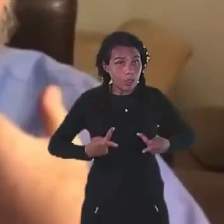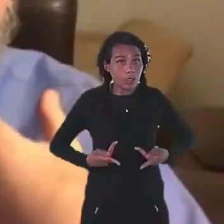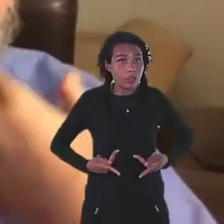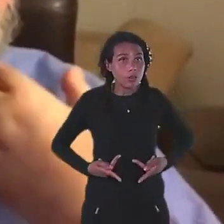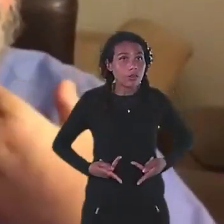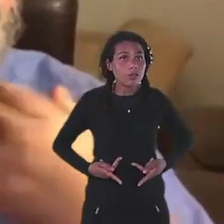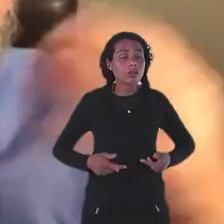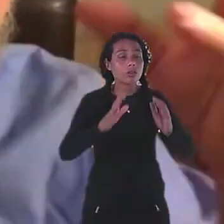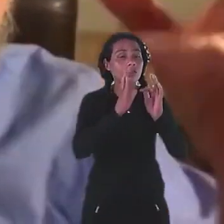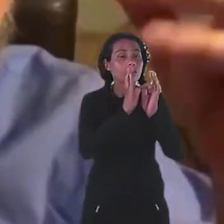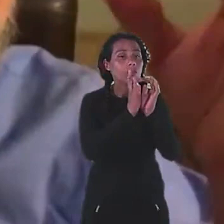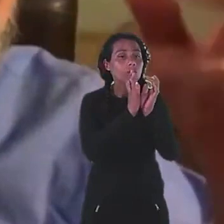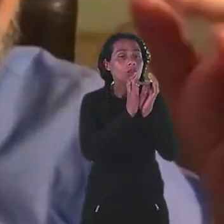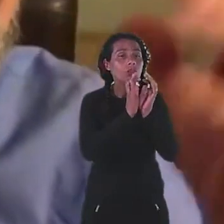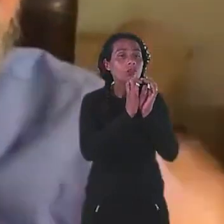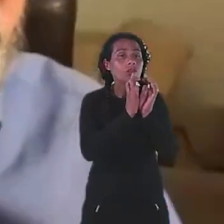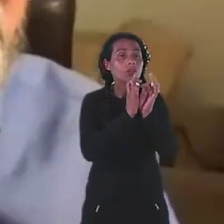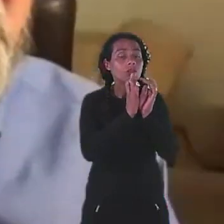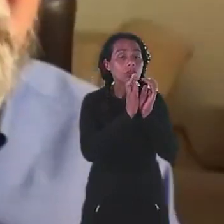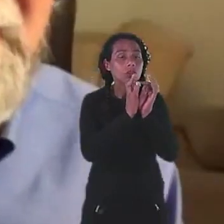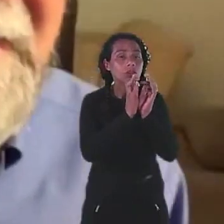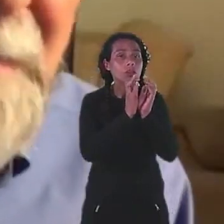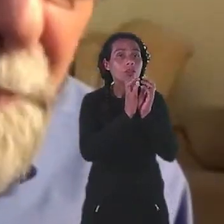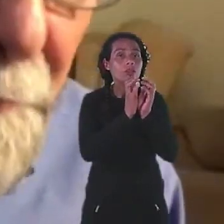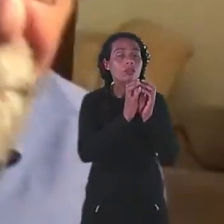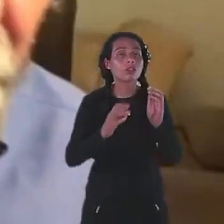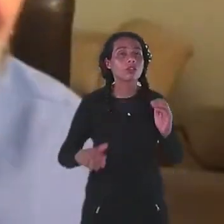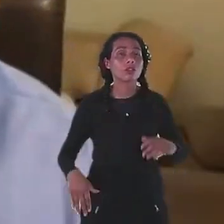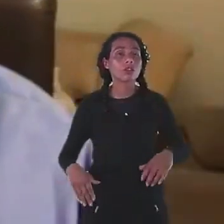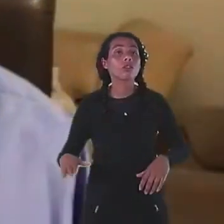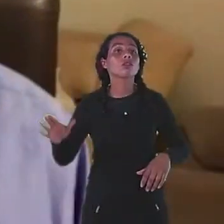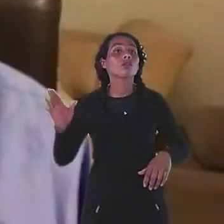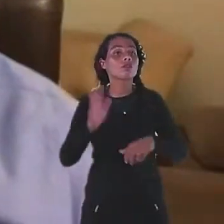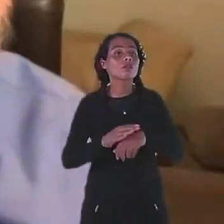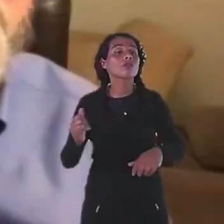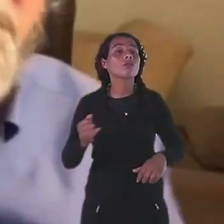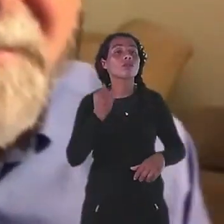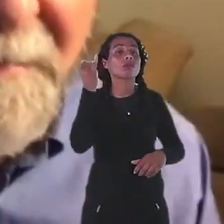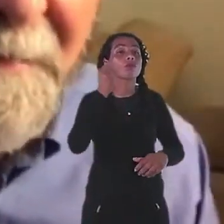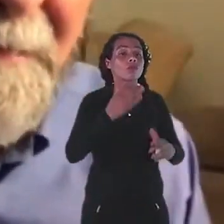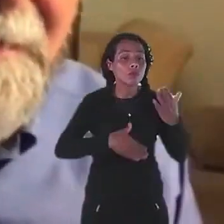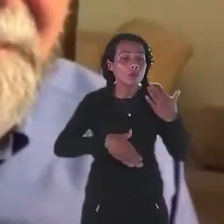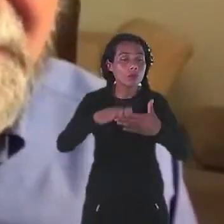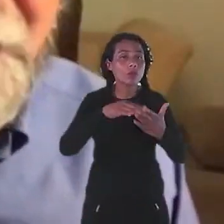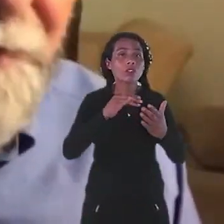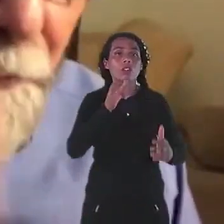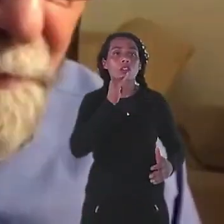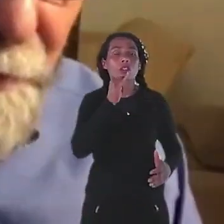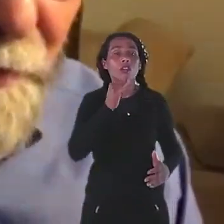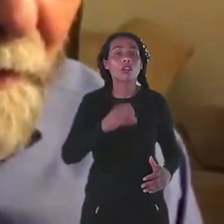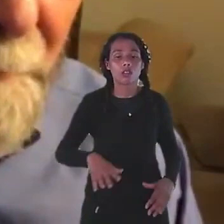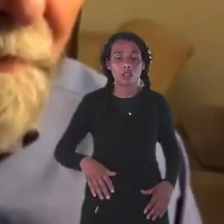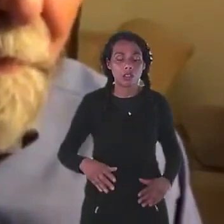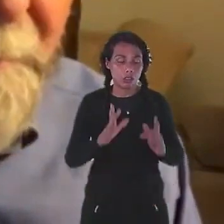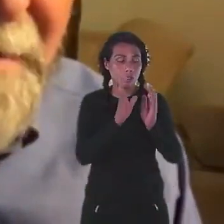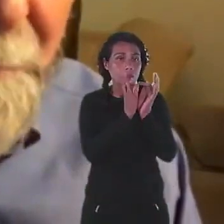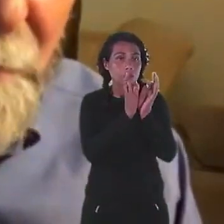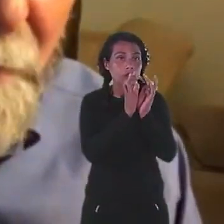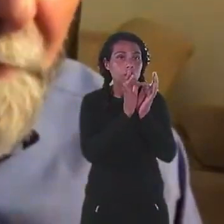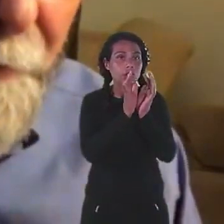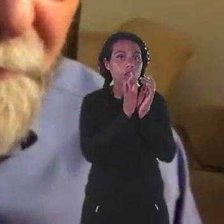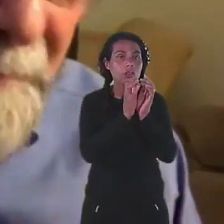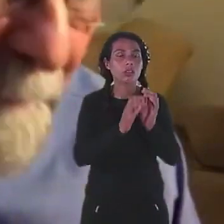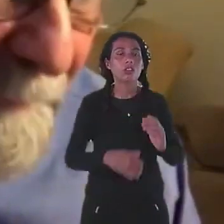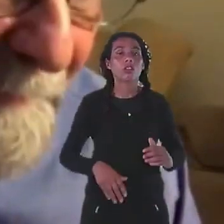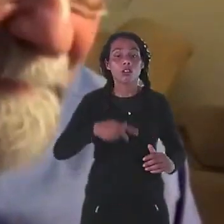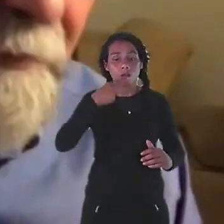faringe, das cordas vocais, como das nossas mãos, né? Esse circuito frontoparietal, o circuito dos lobos formado